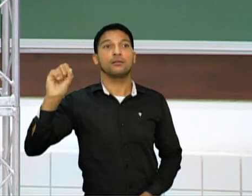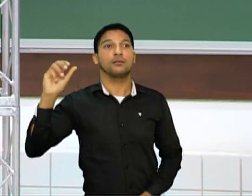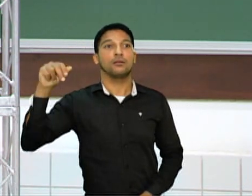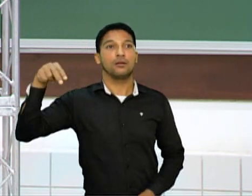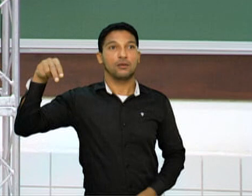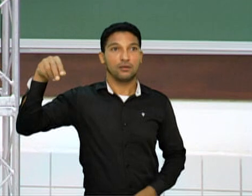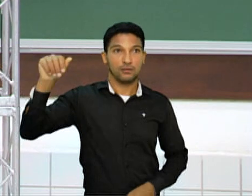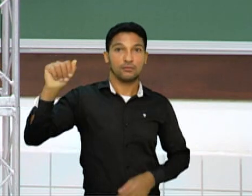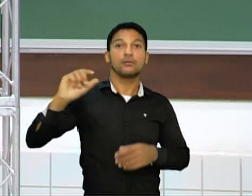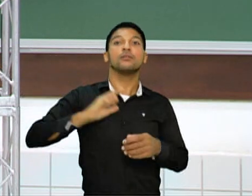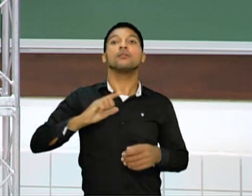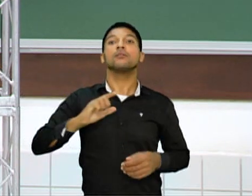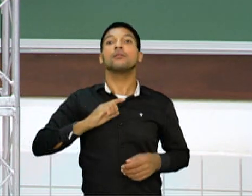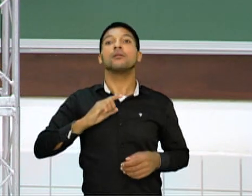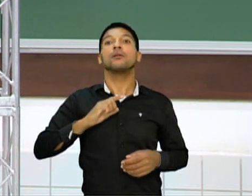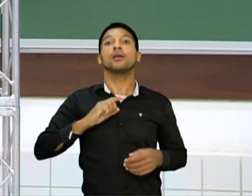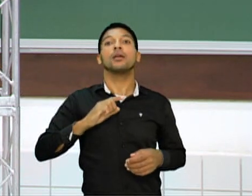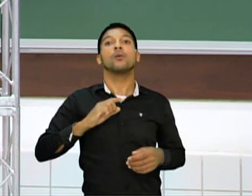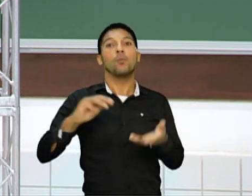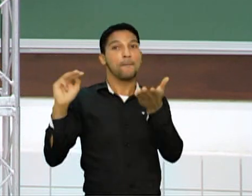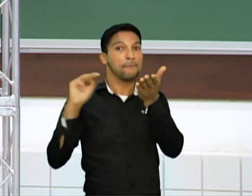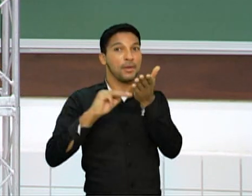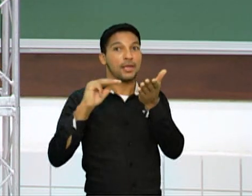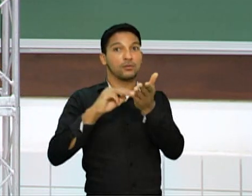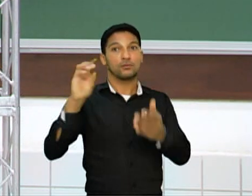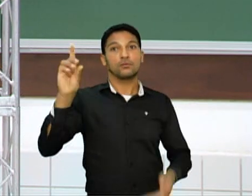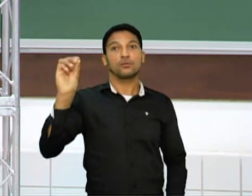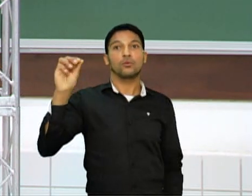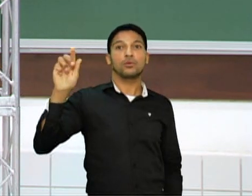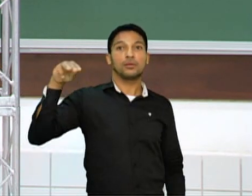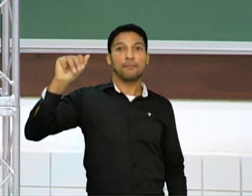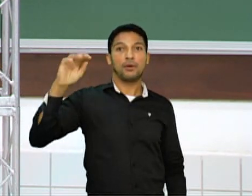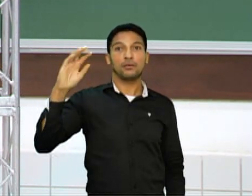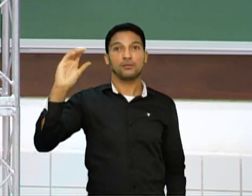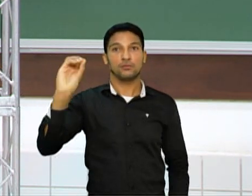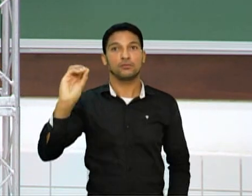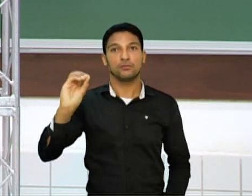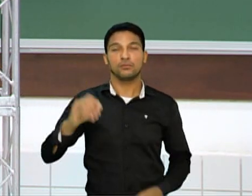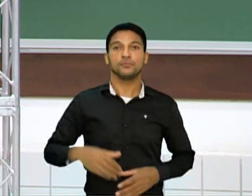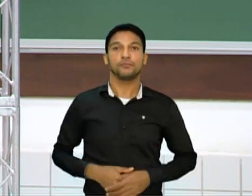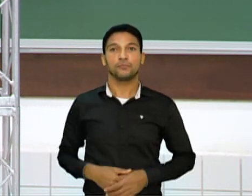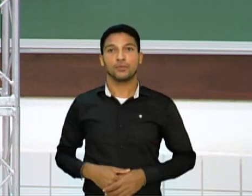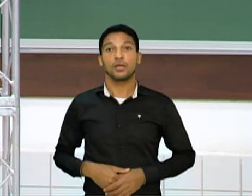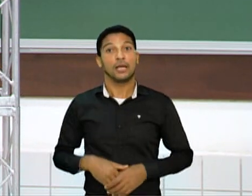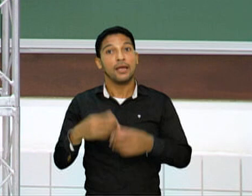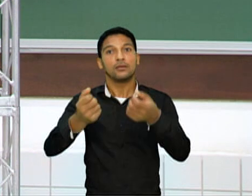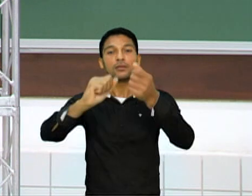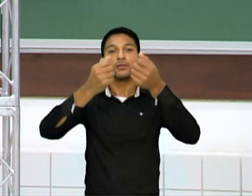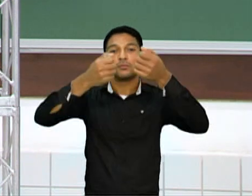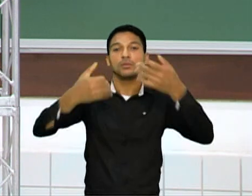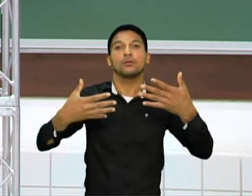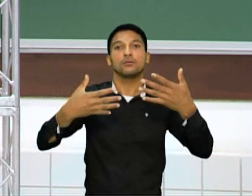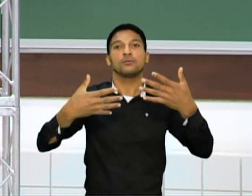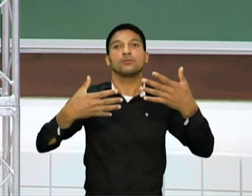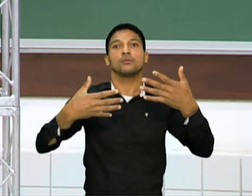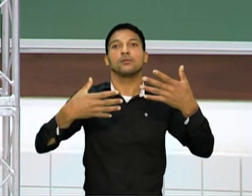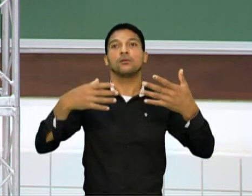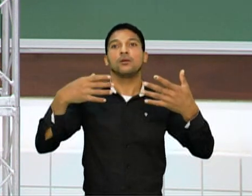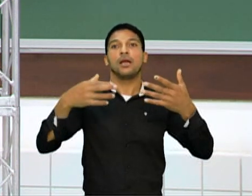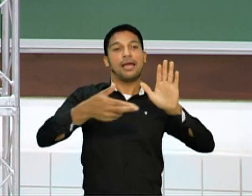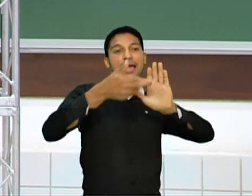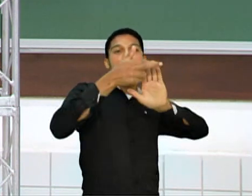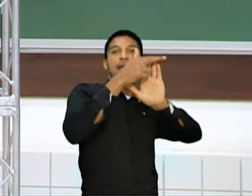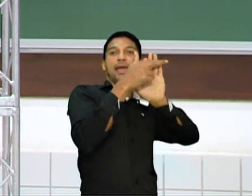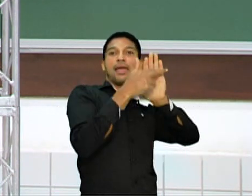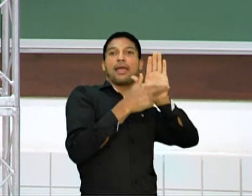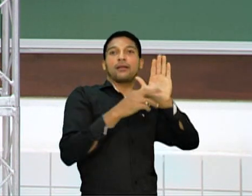que não deixa dúvida, que é intransigente. Não, nós estamos falando de um dogmatismo do qual